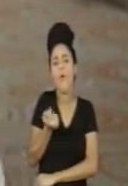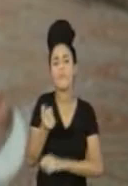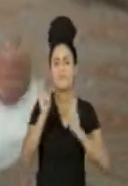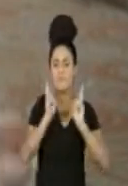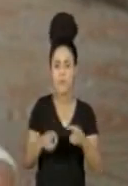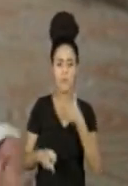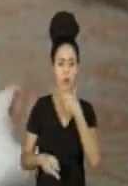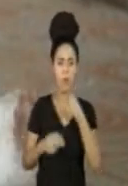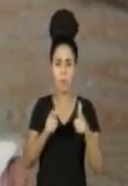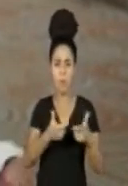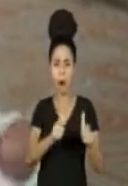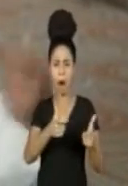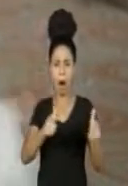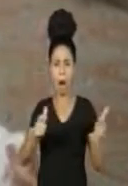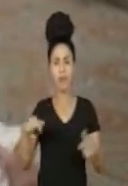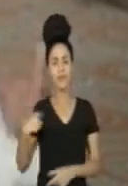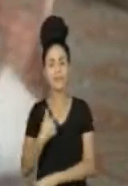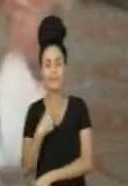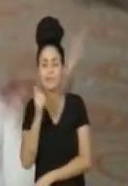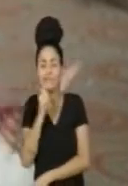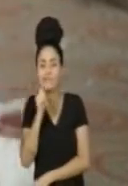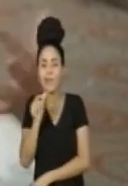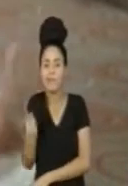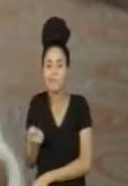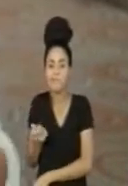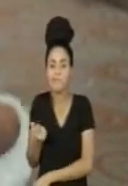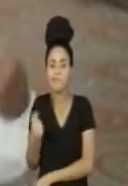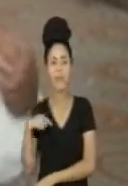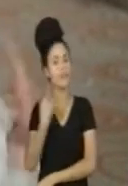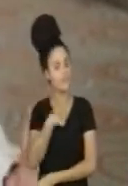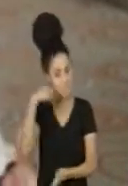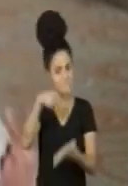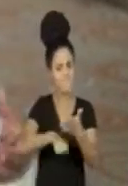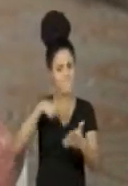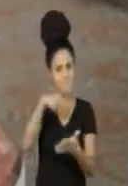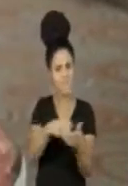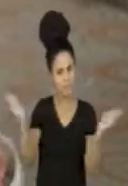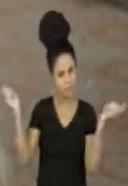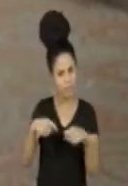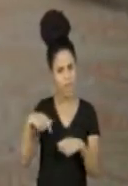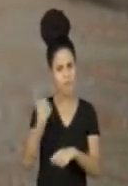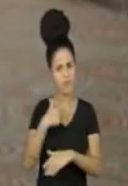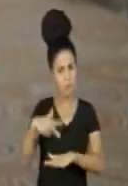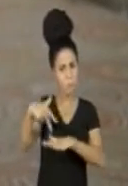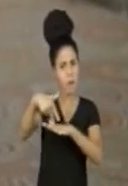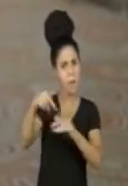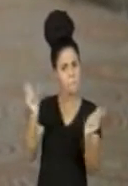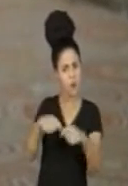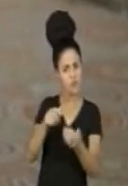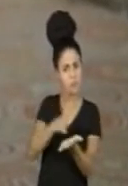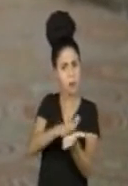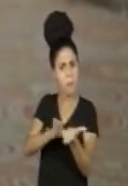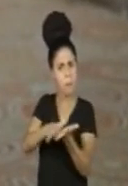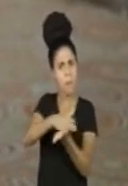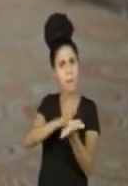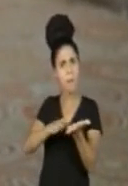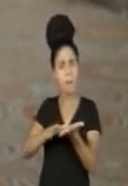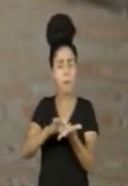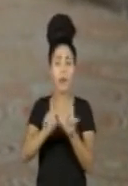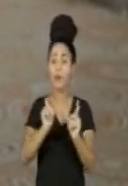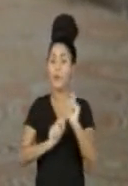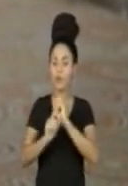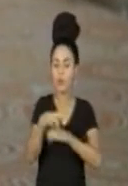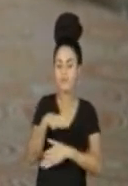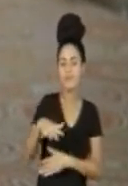estar sempre batendo na tecla que sim, a gente pode fazer samba, sabe? O espaço das mulheres no samba tem sido